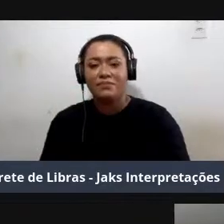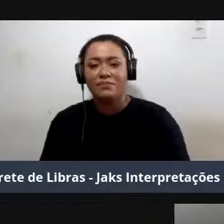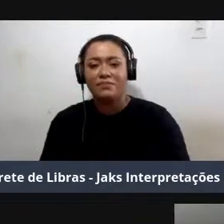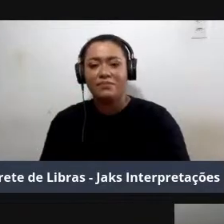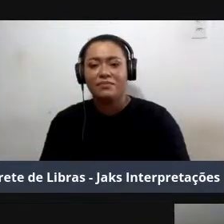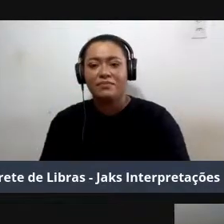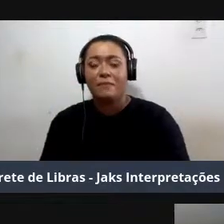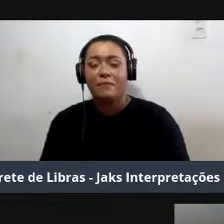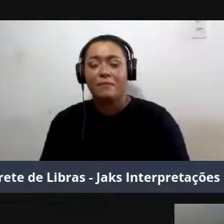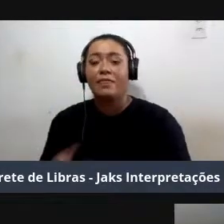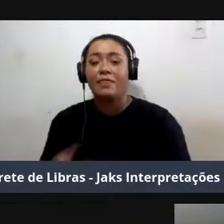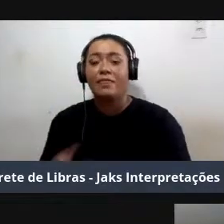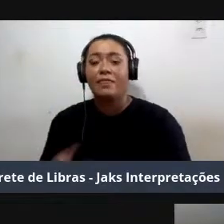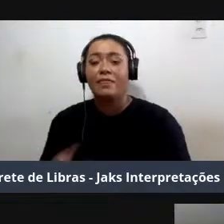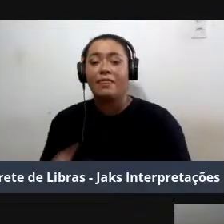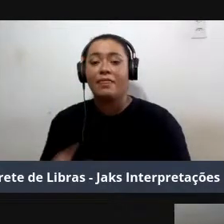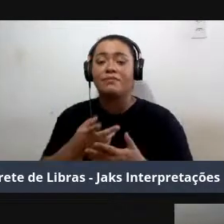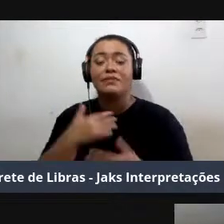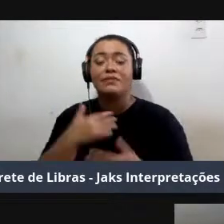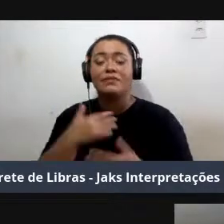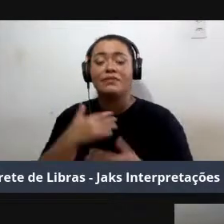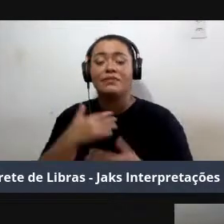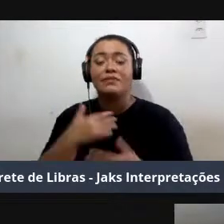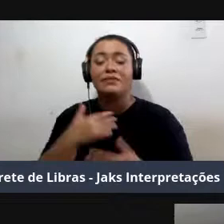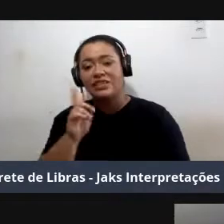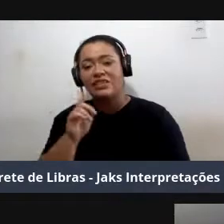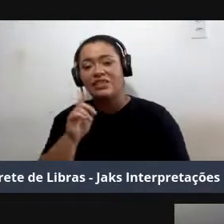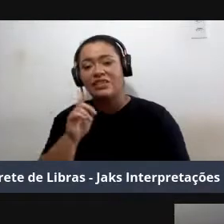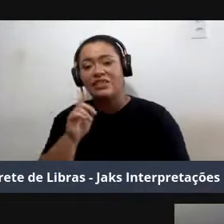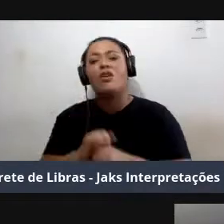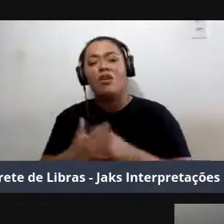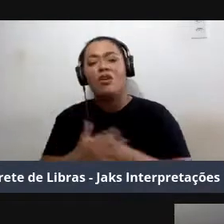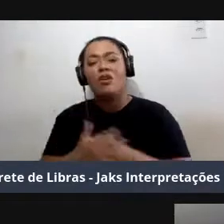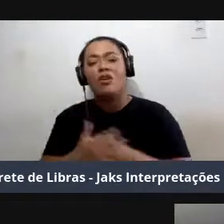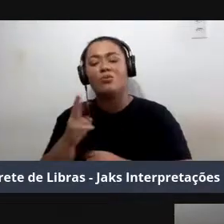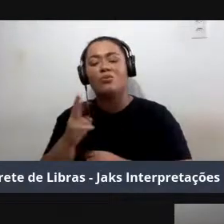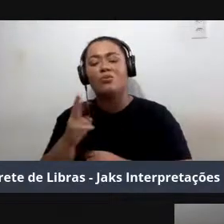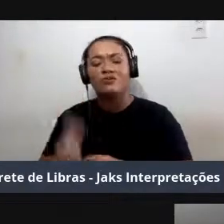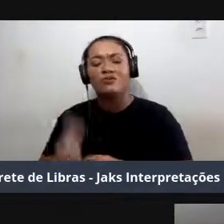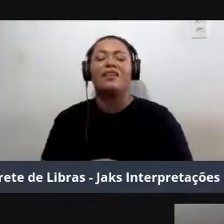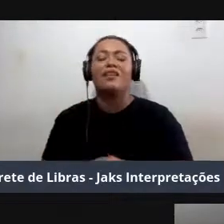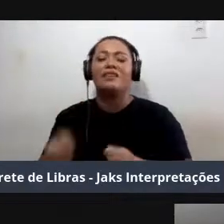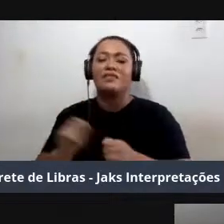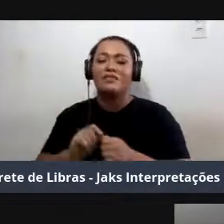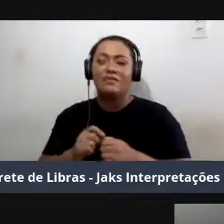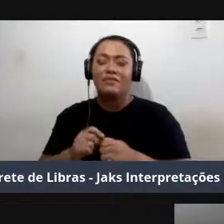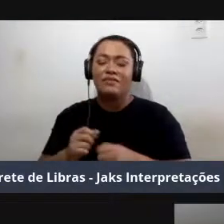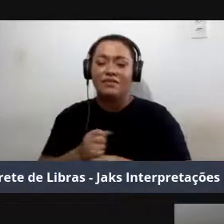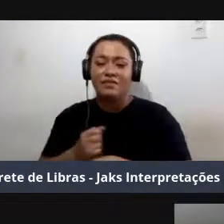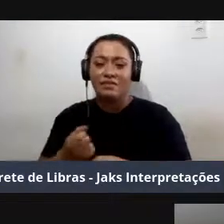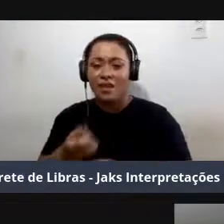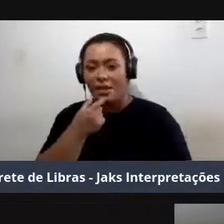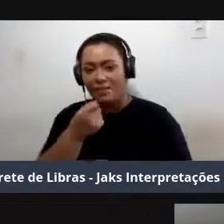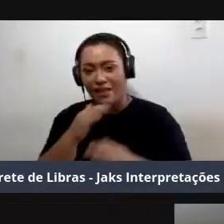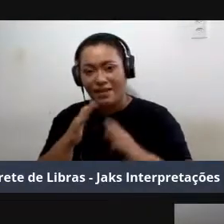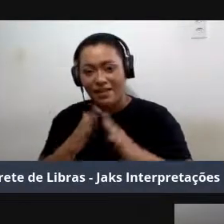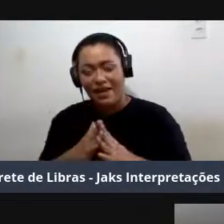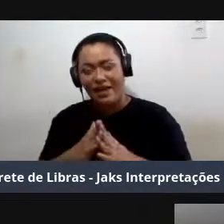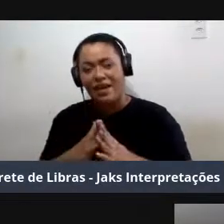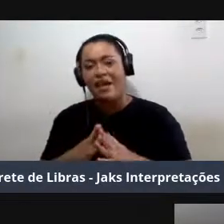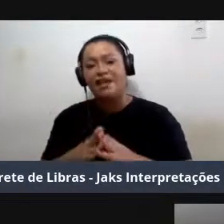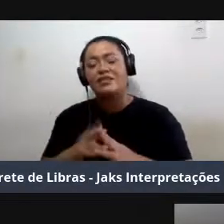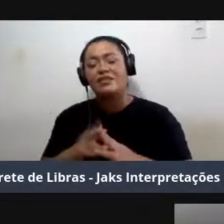né? Escutei um pouquinho só que ela colocou das nossas parteiras, da associação, da formação, mas aí não consegui